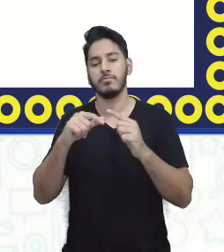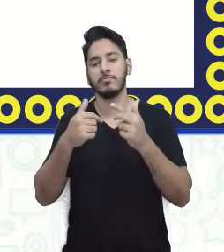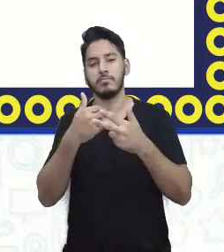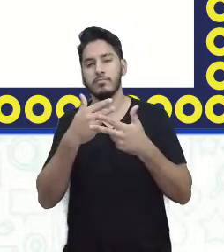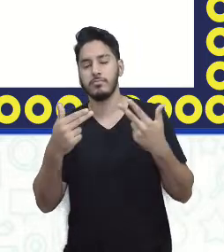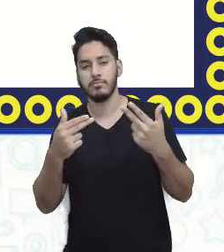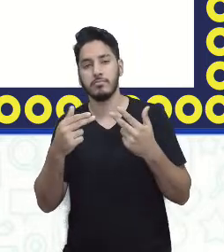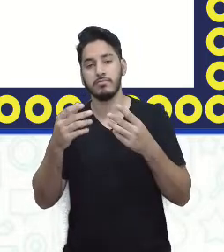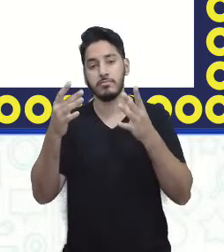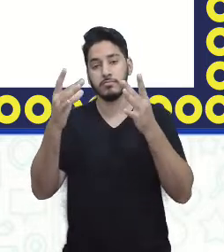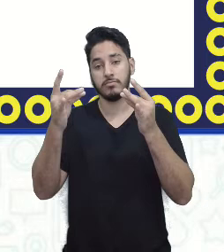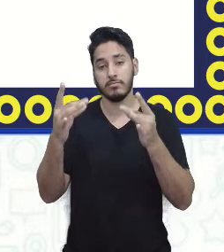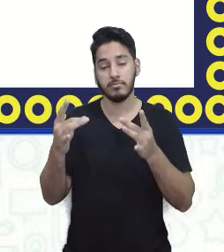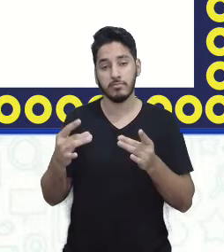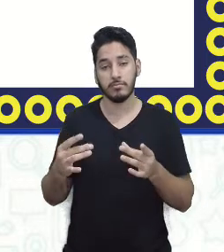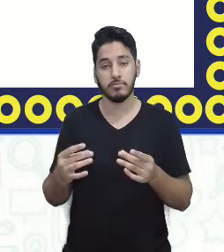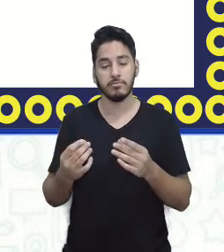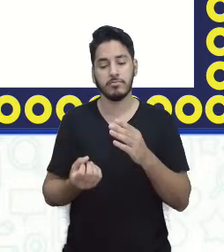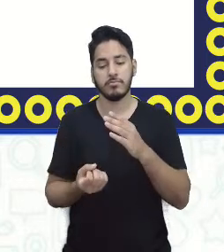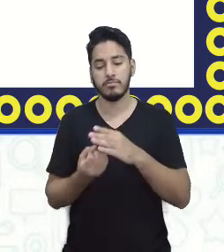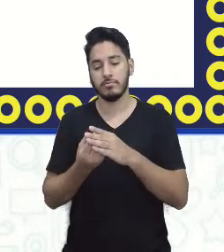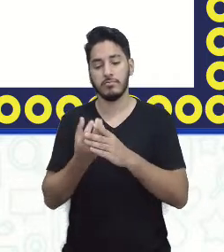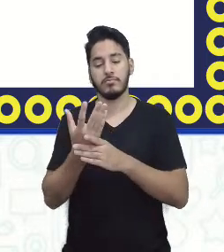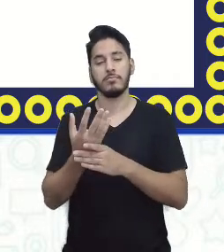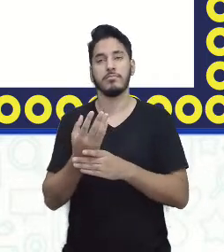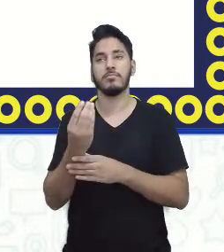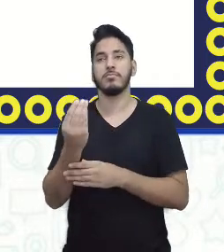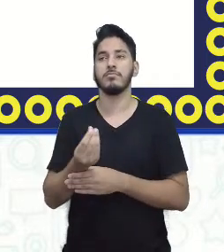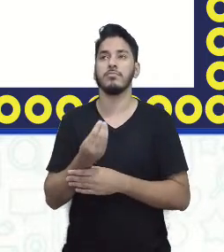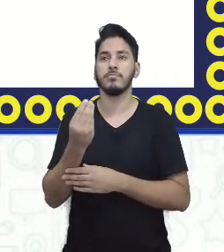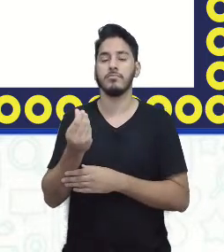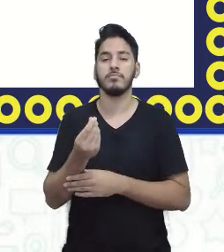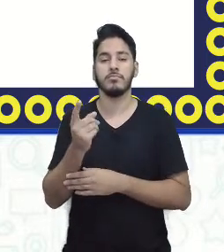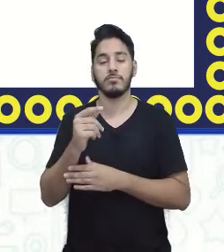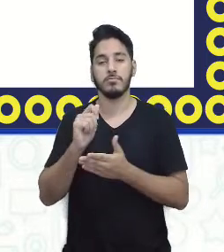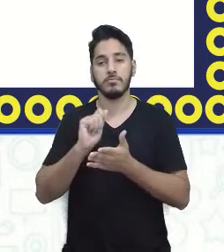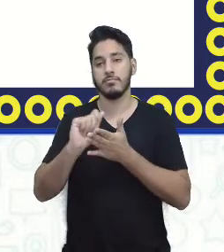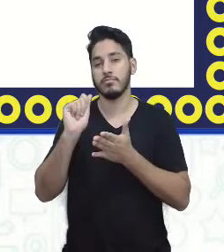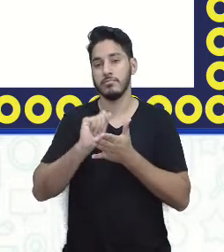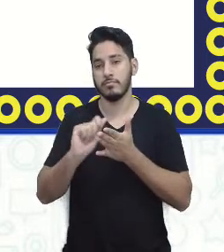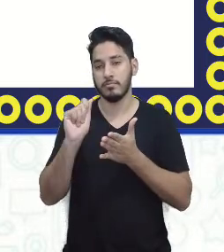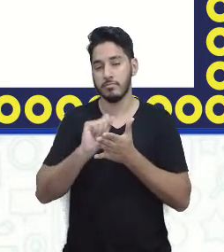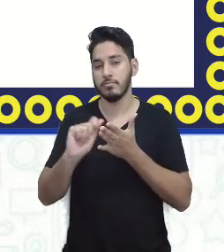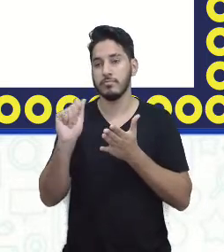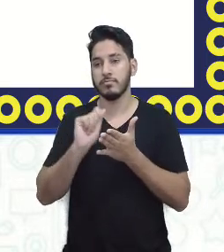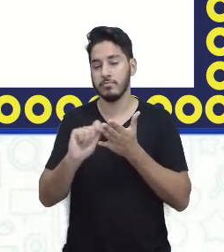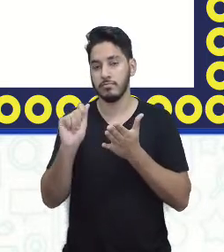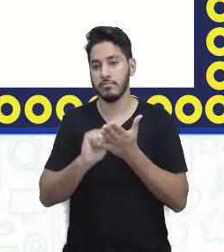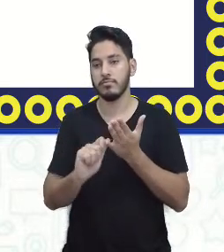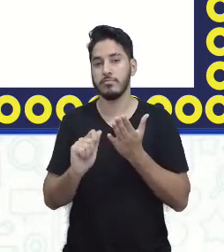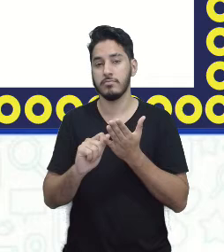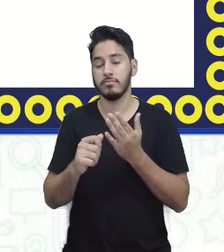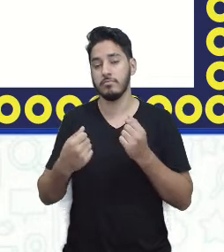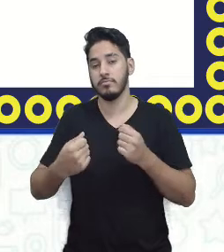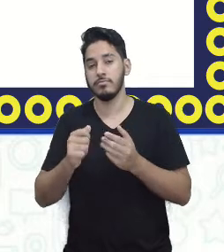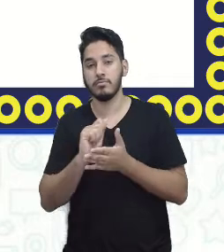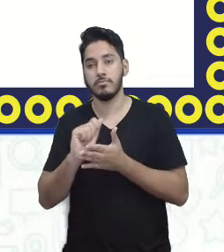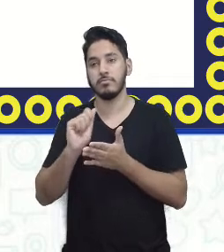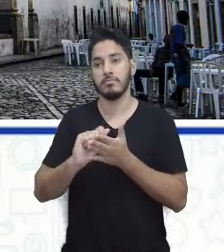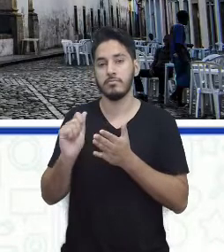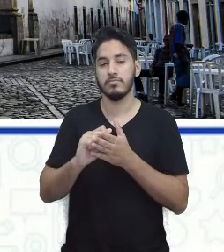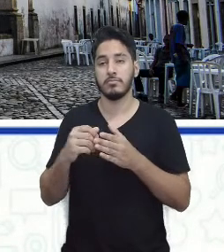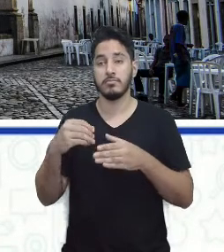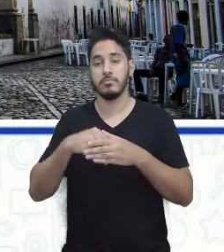né, especiais criados, né, para a escrita, né, quando se precisa escrever ali dentro